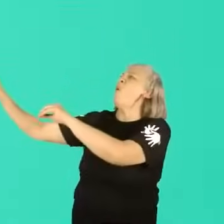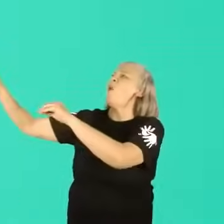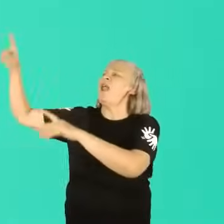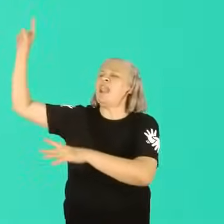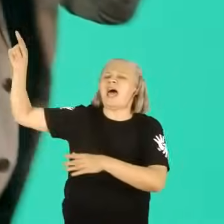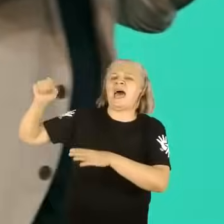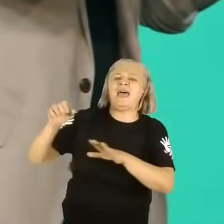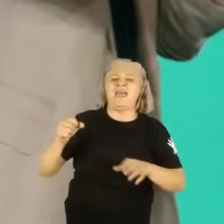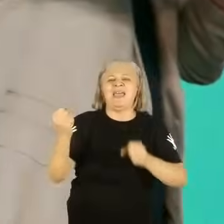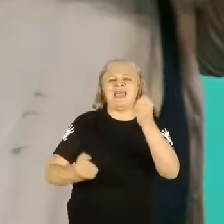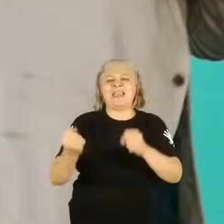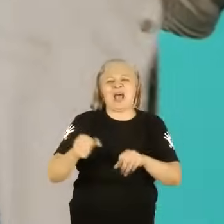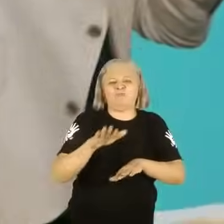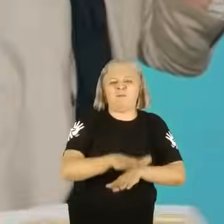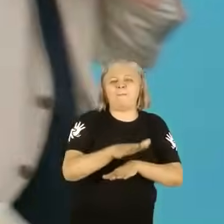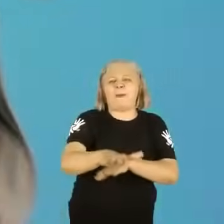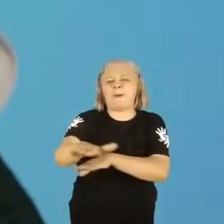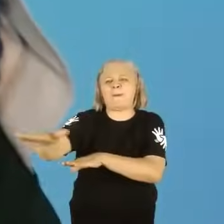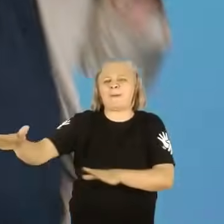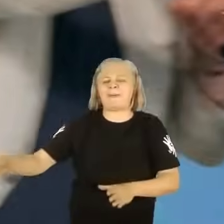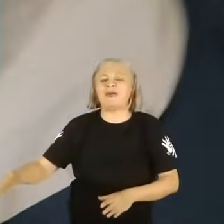é poderoso para fazer